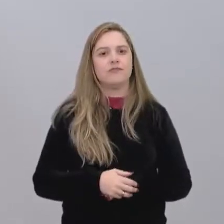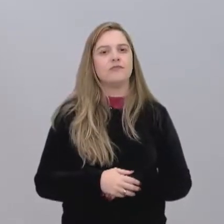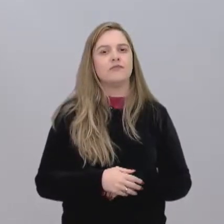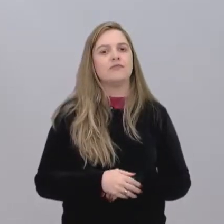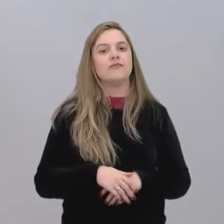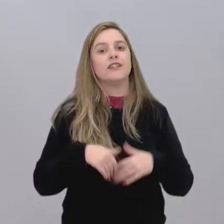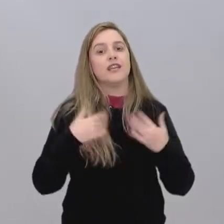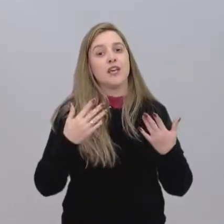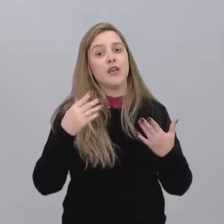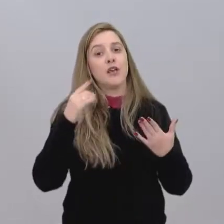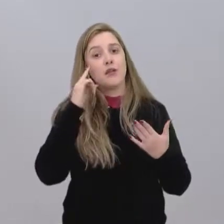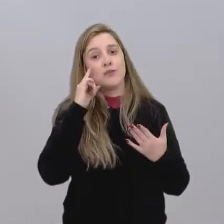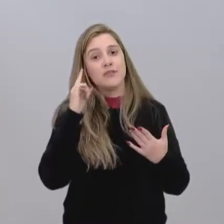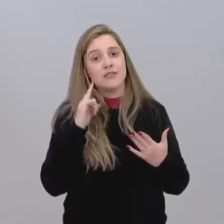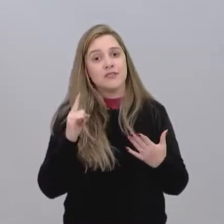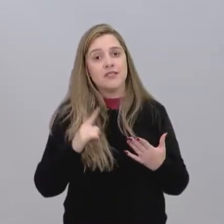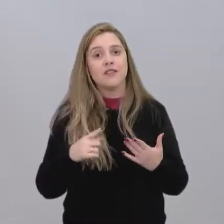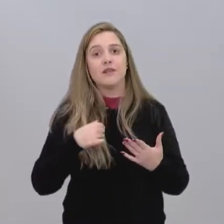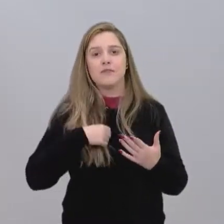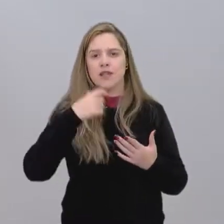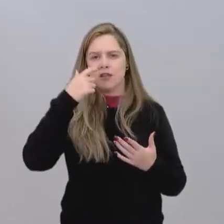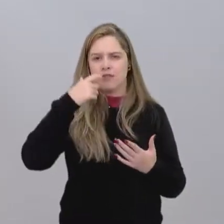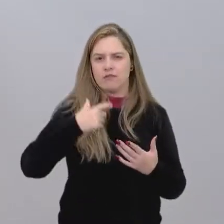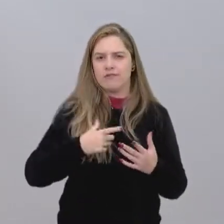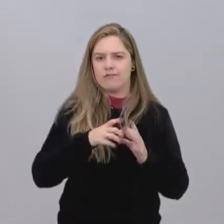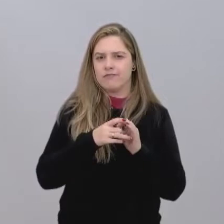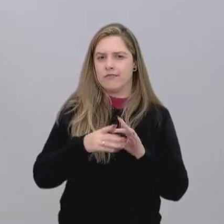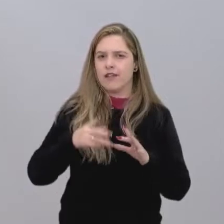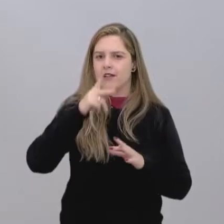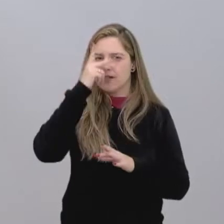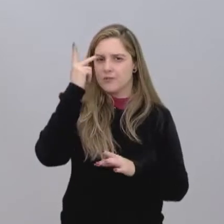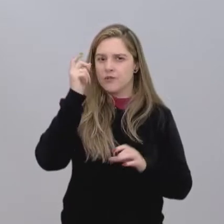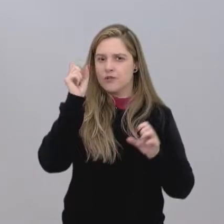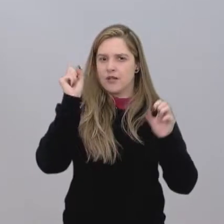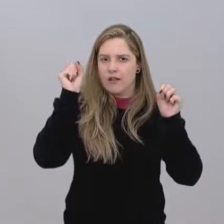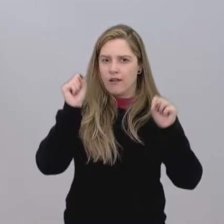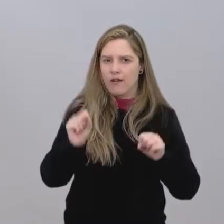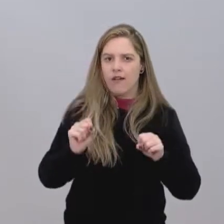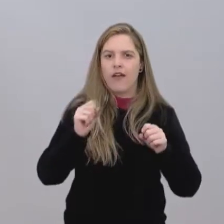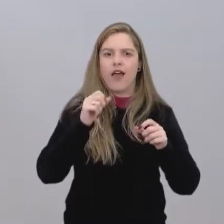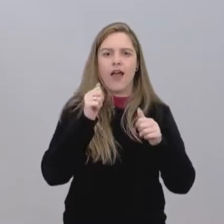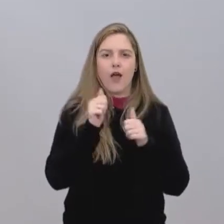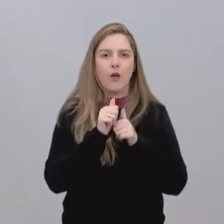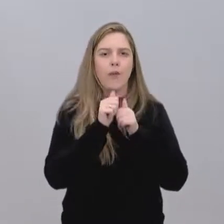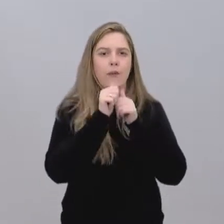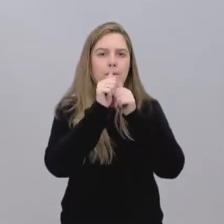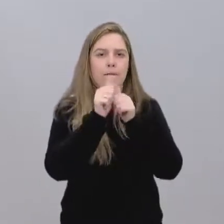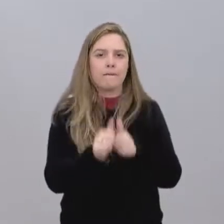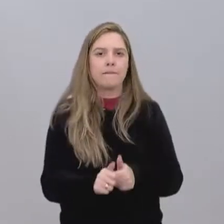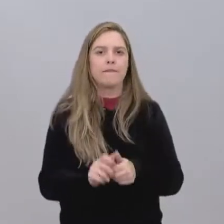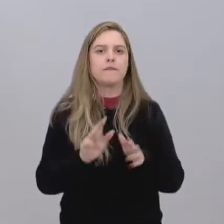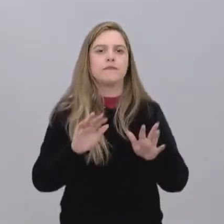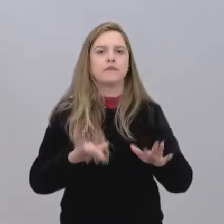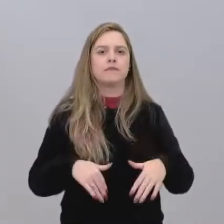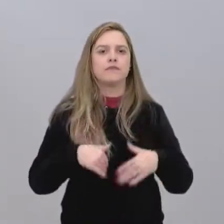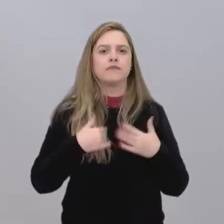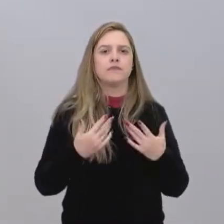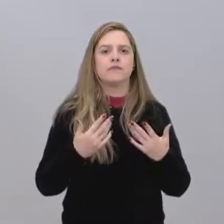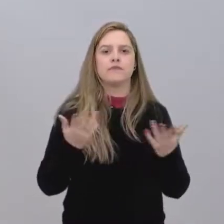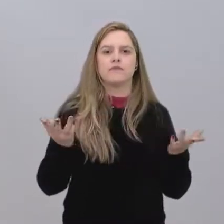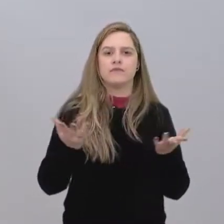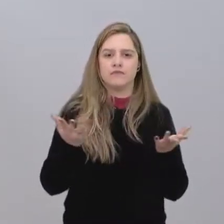vocês, deixo a minha descrição para que todos vocês possam aí nos acompanhar. E aí então, já